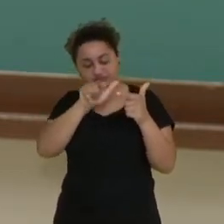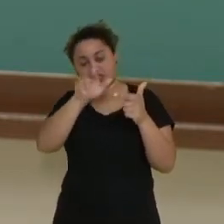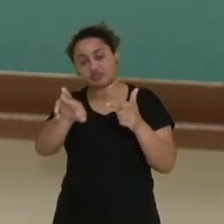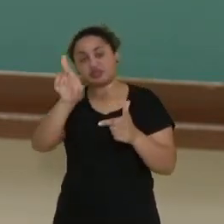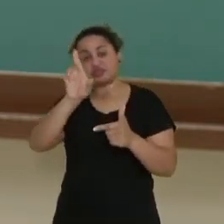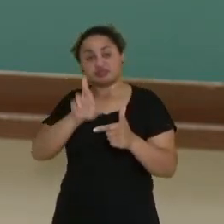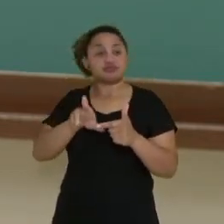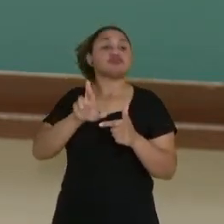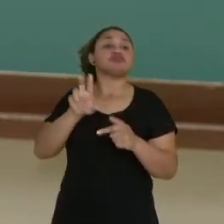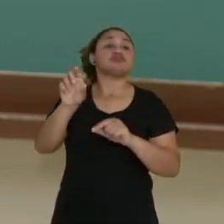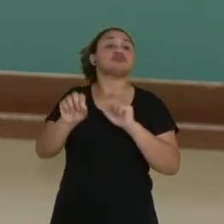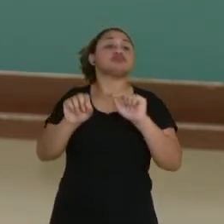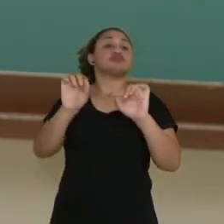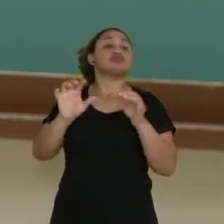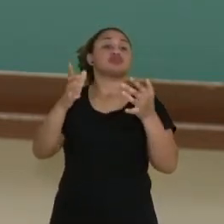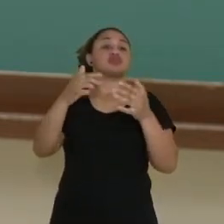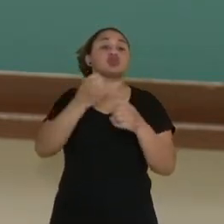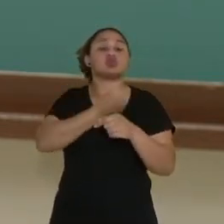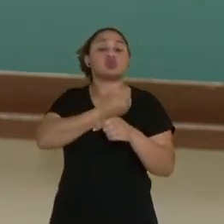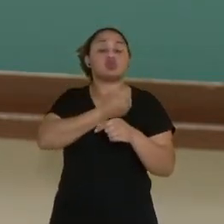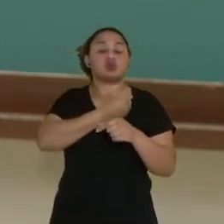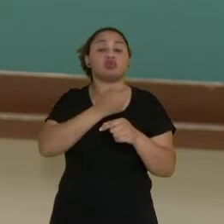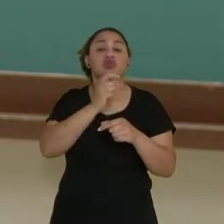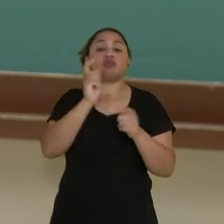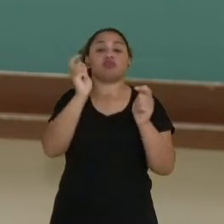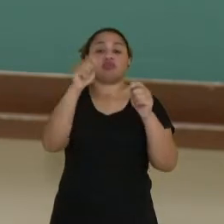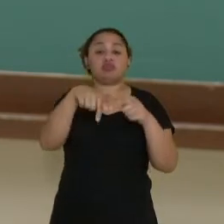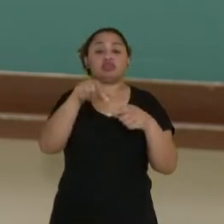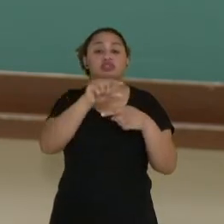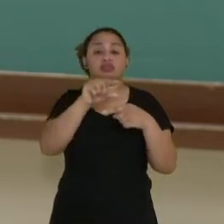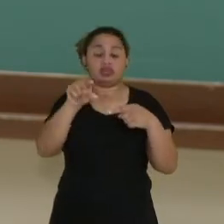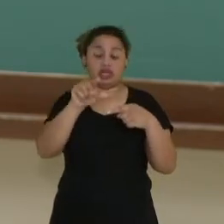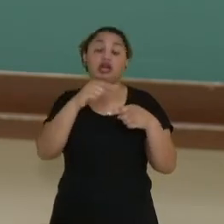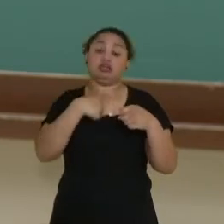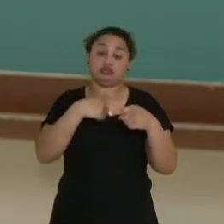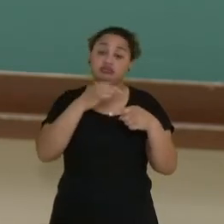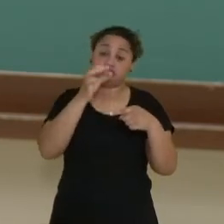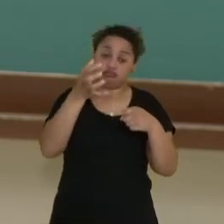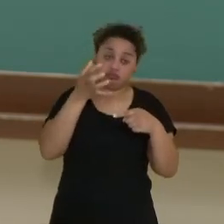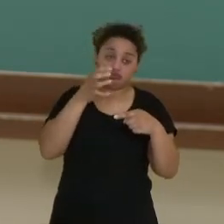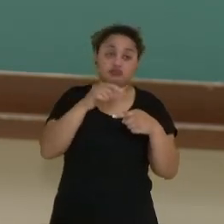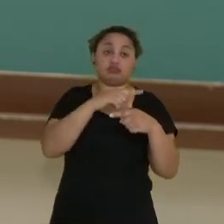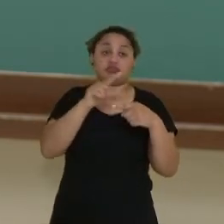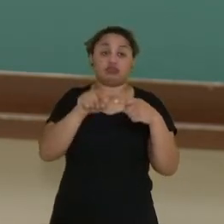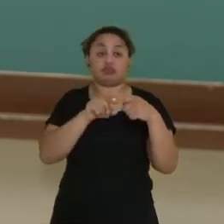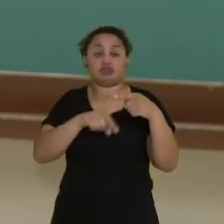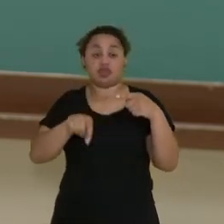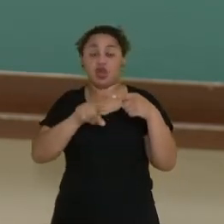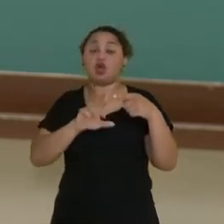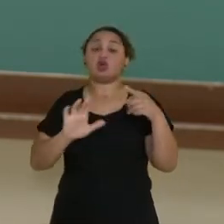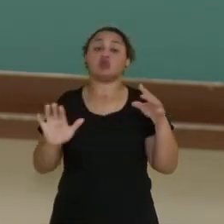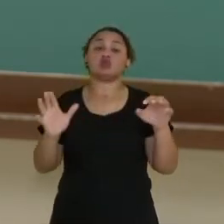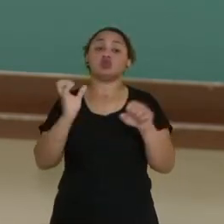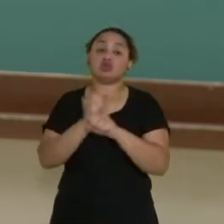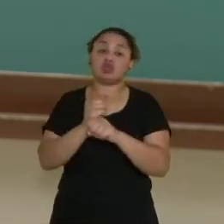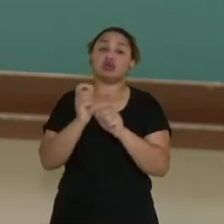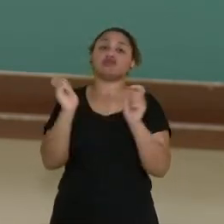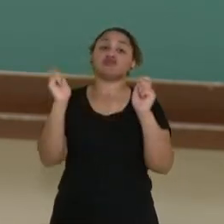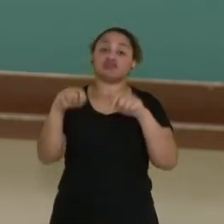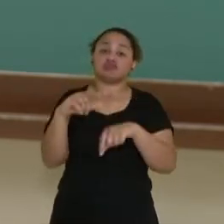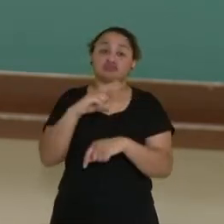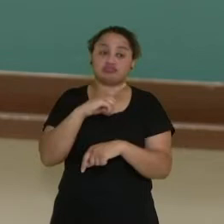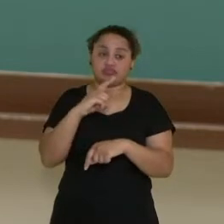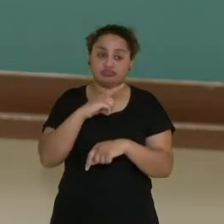vai ser a razão do número de possibilidades favoráveis pelo número de total de